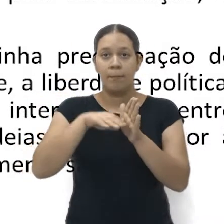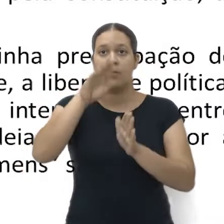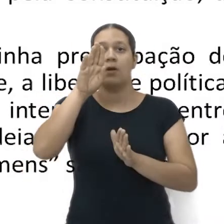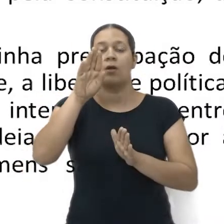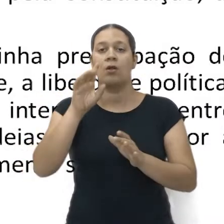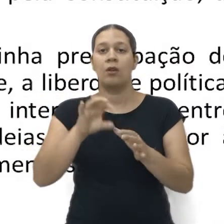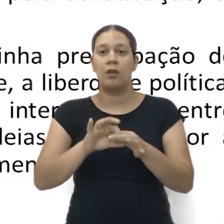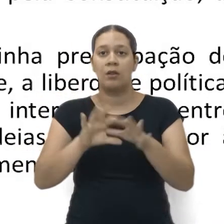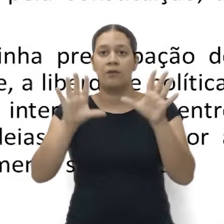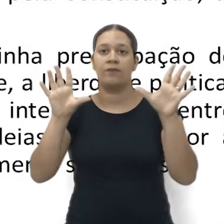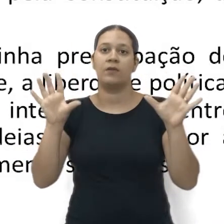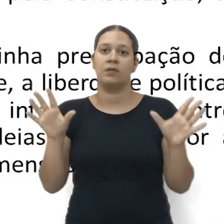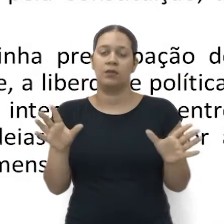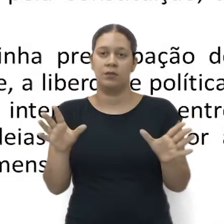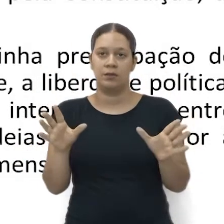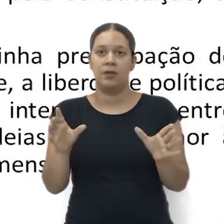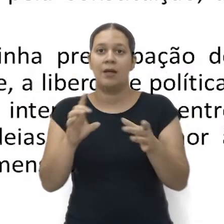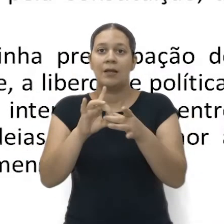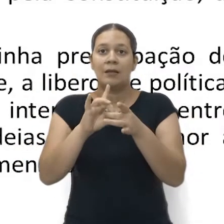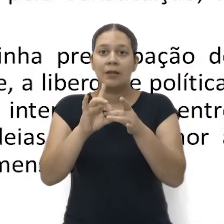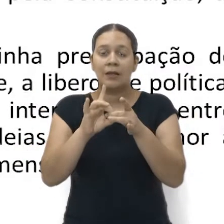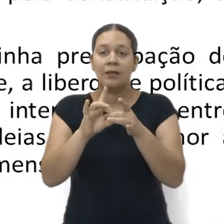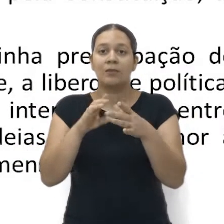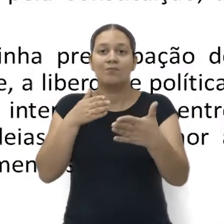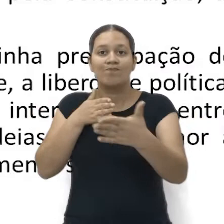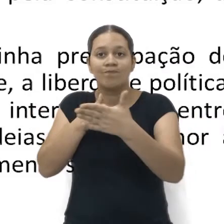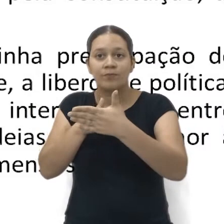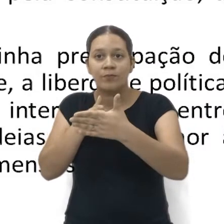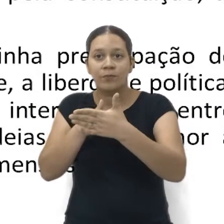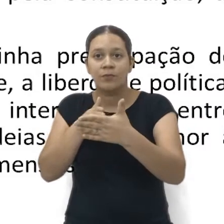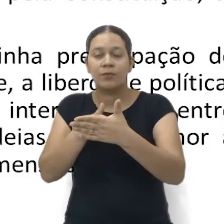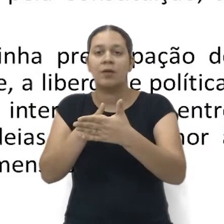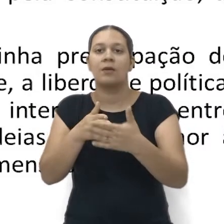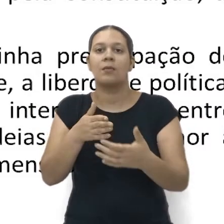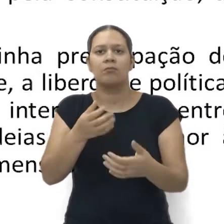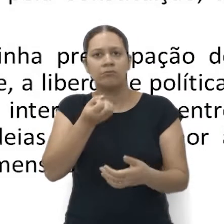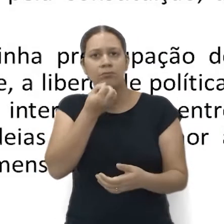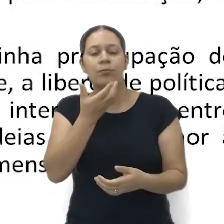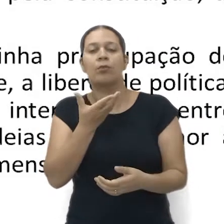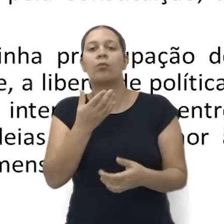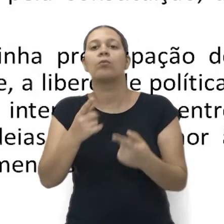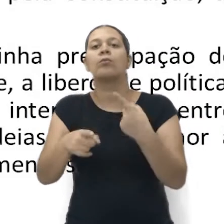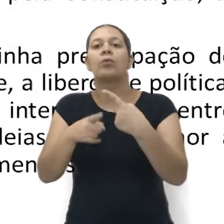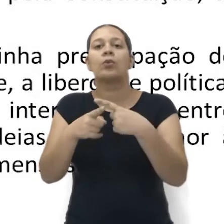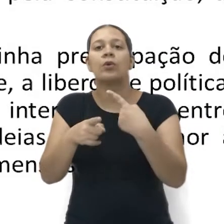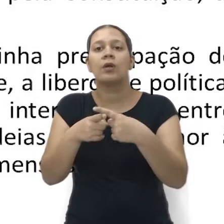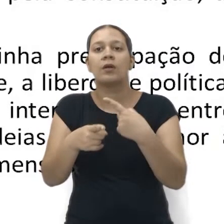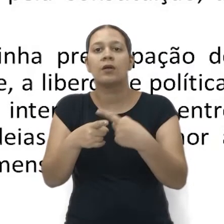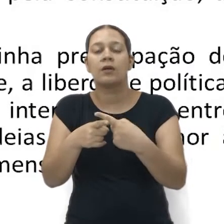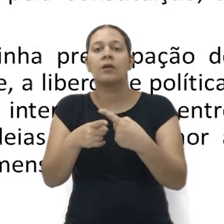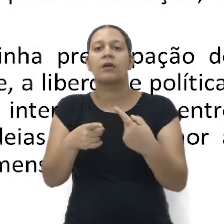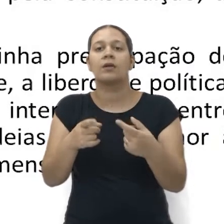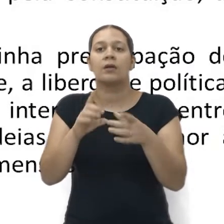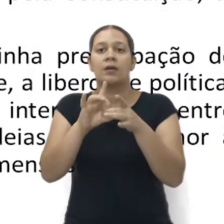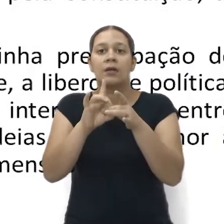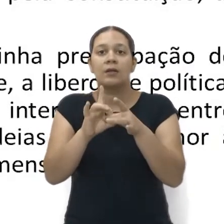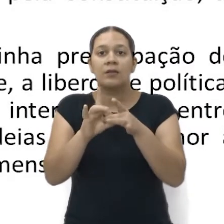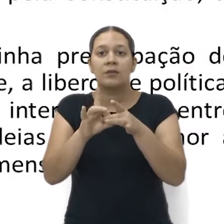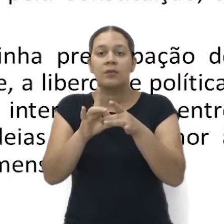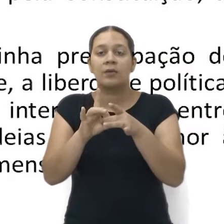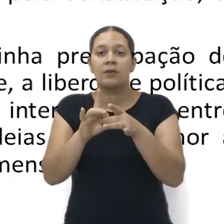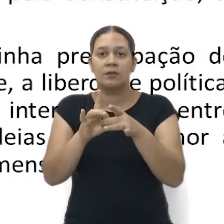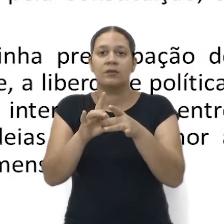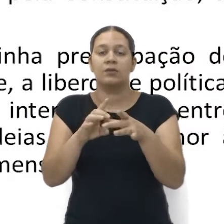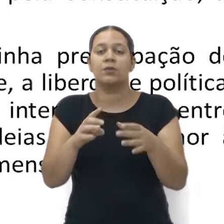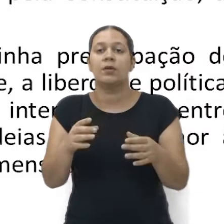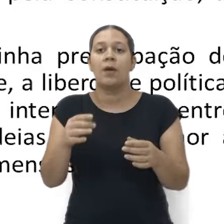livres. É, portanto, uma democracia restrita. Mas ela tinha uma vantagem, minha gente. Era uma democracia